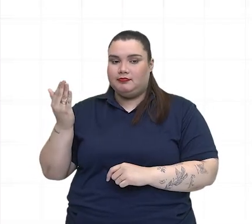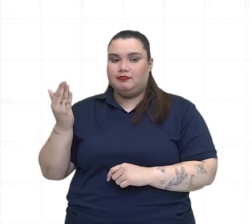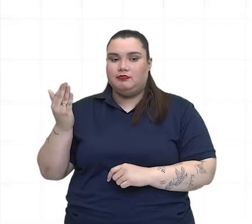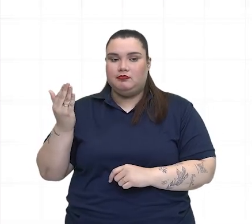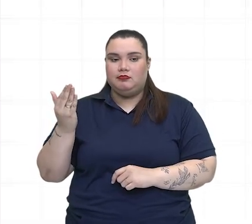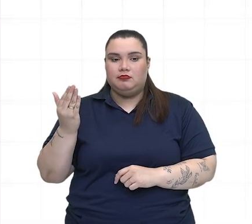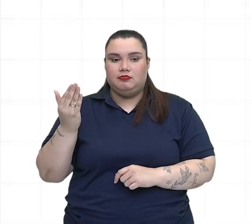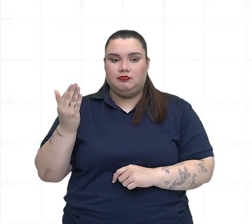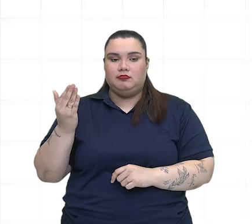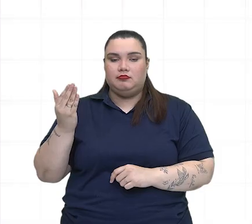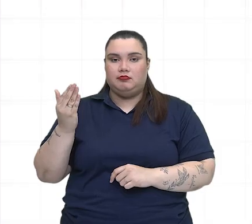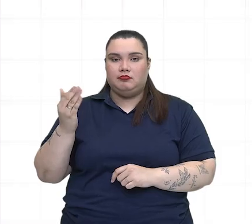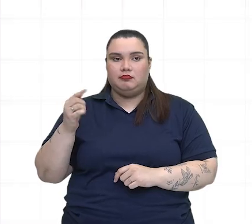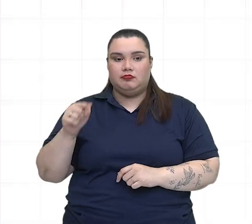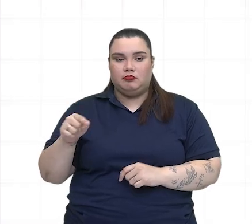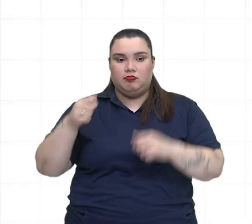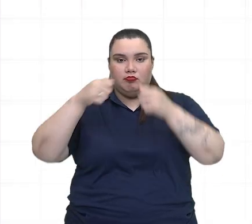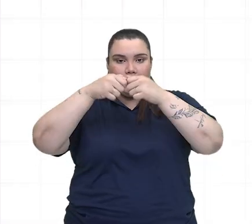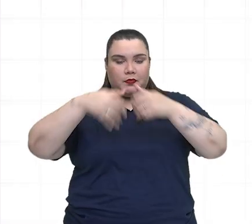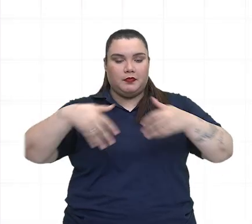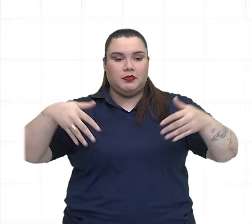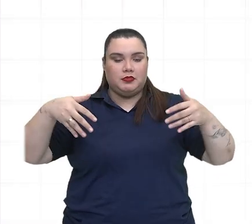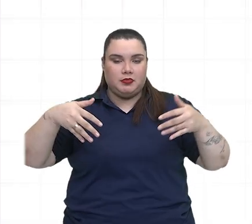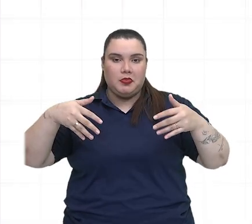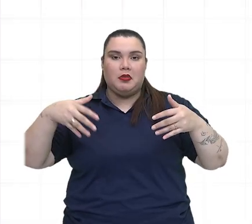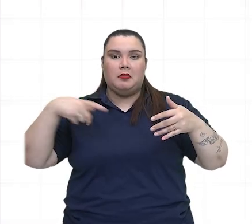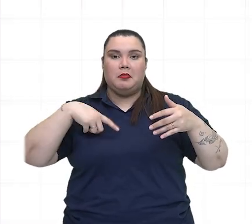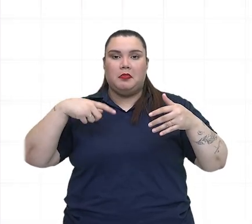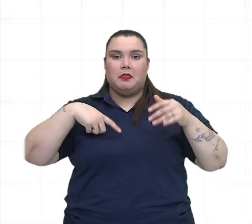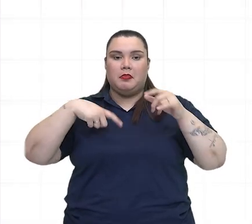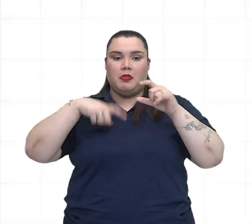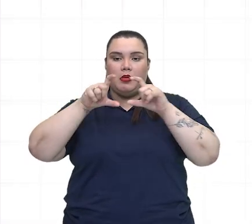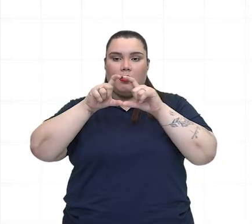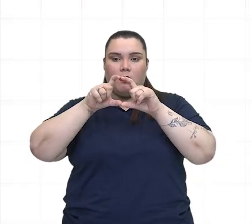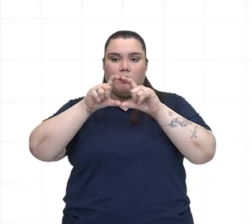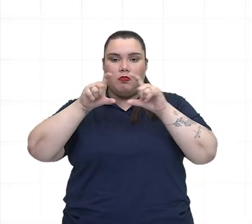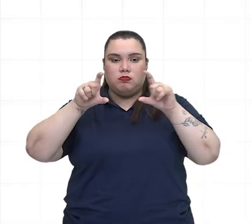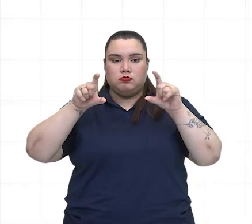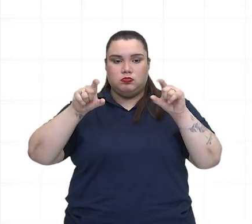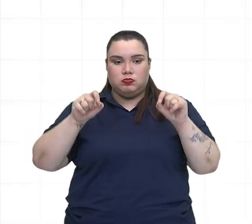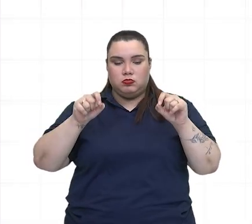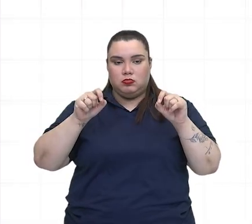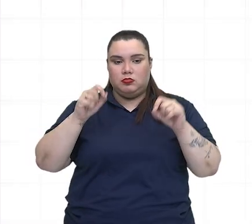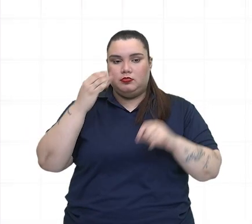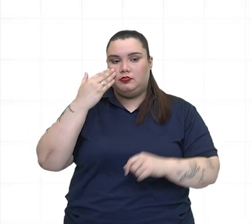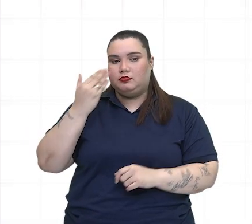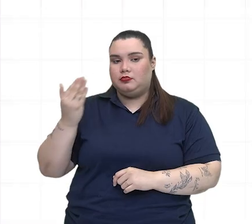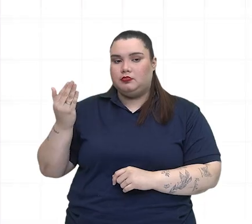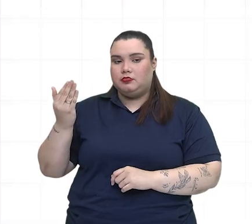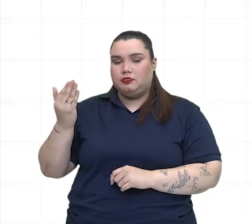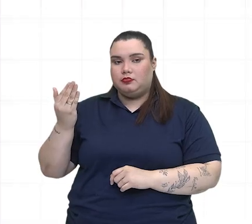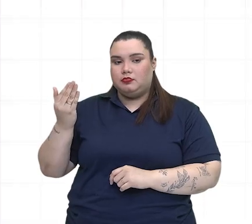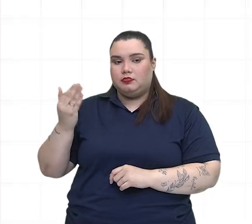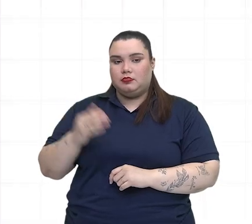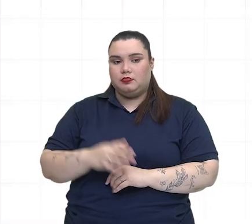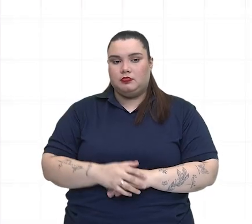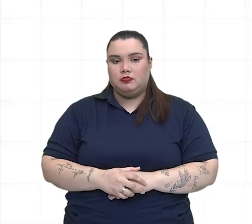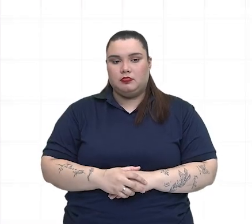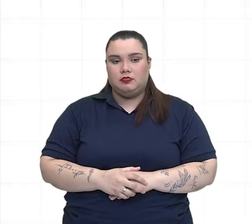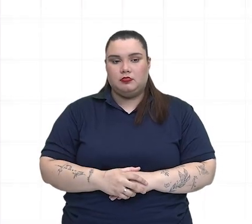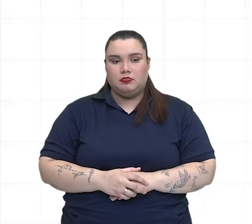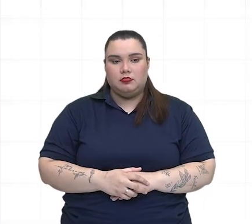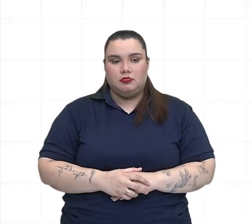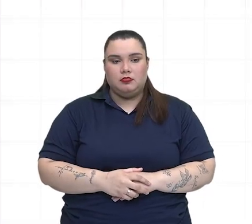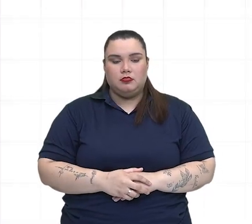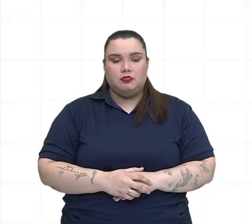desse conjunto de passo a passo. Ó. Olha só aqui o início. Ó.